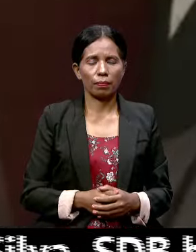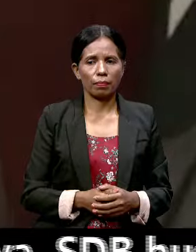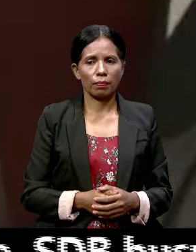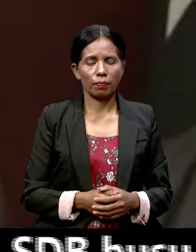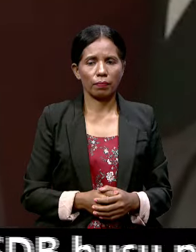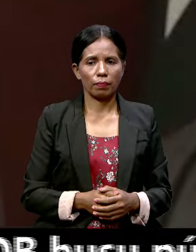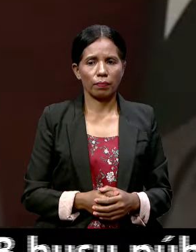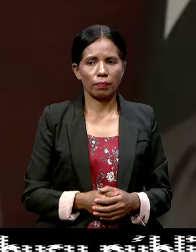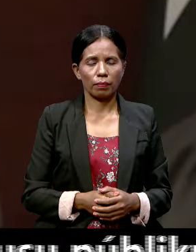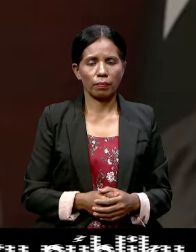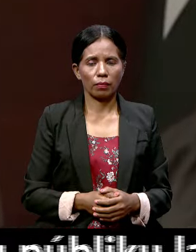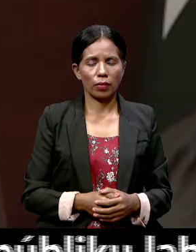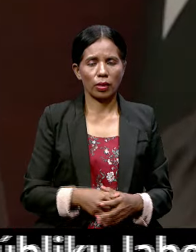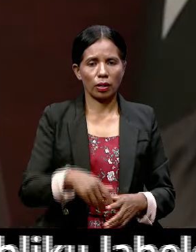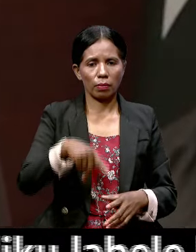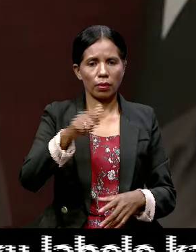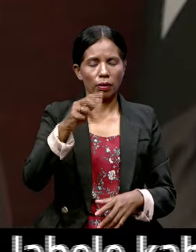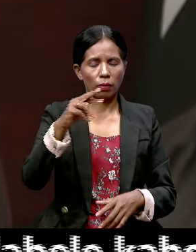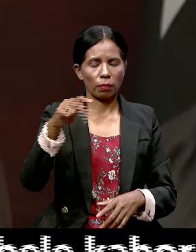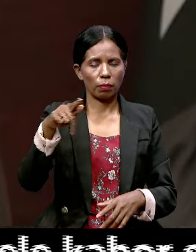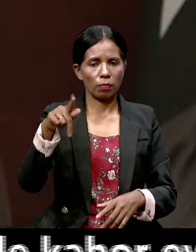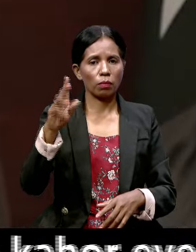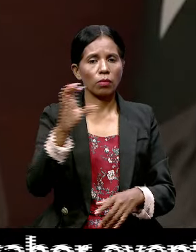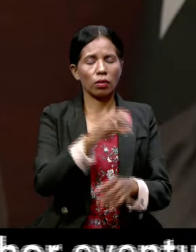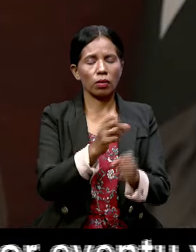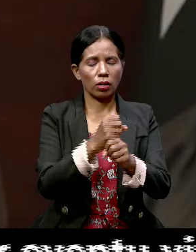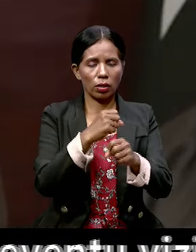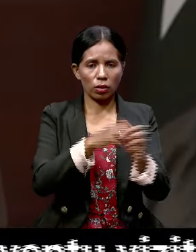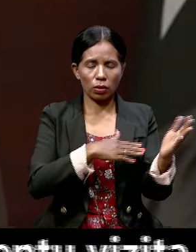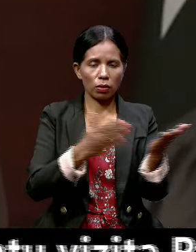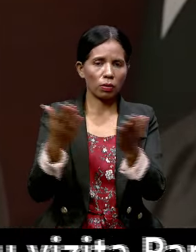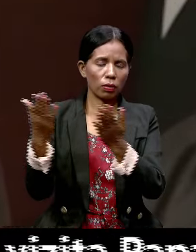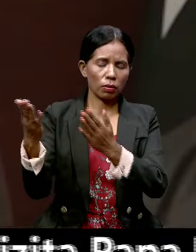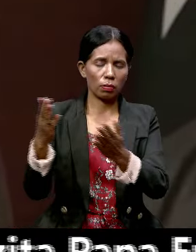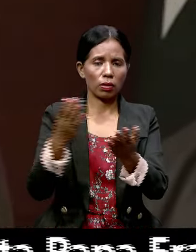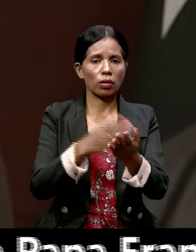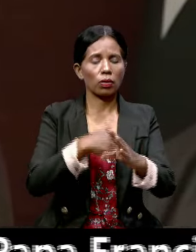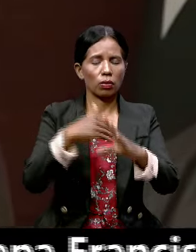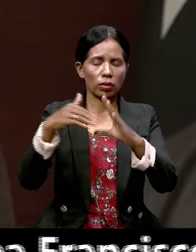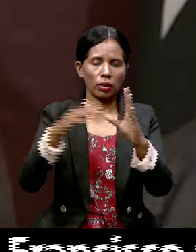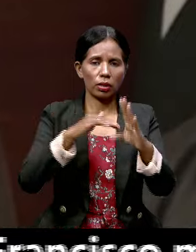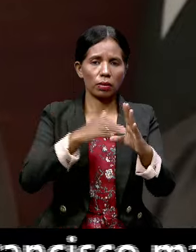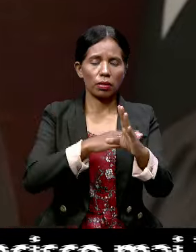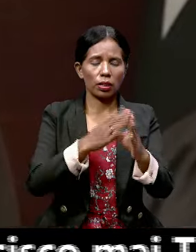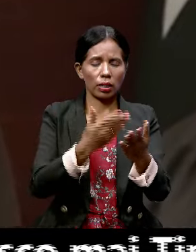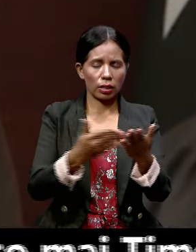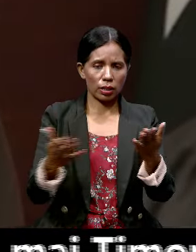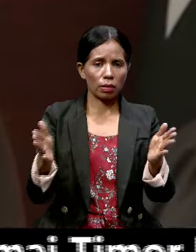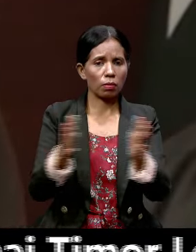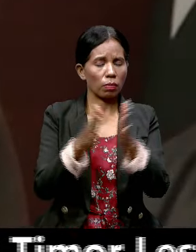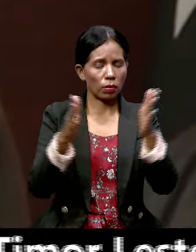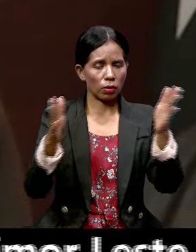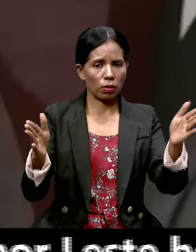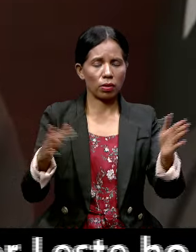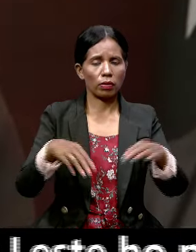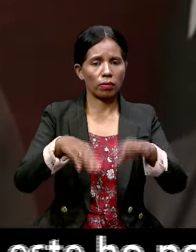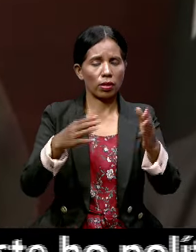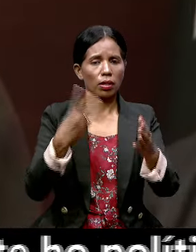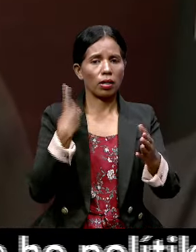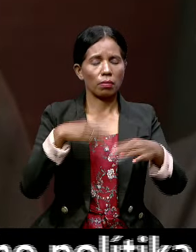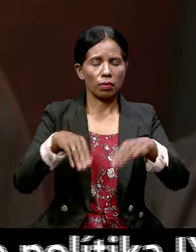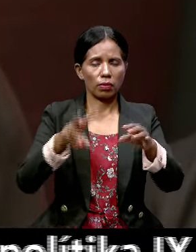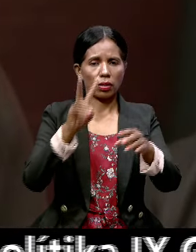produce. Papua Nova Guinea produz exportação vacina e escala bot. Na verdade, ia desequilíbrio comércio neve bot. A mi fa anda